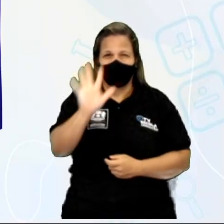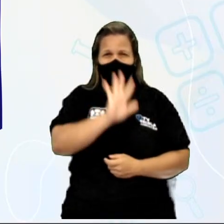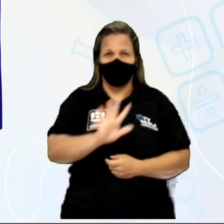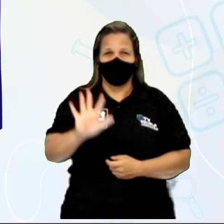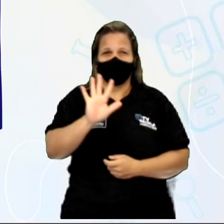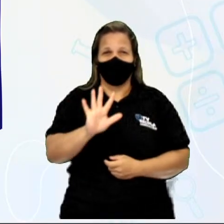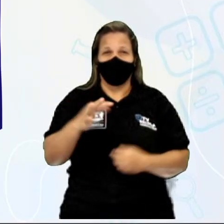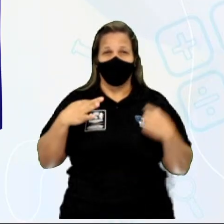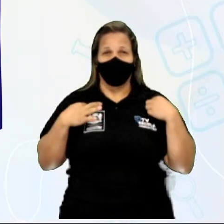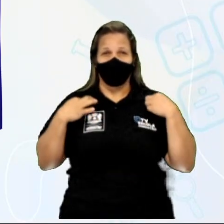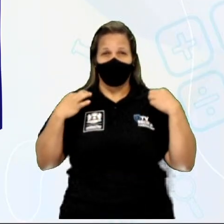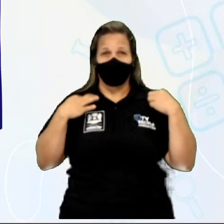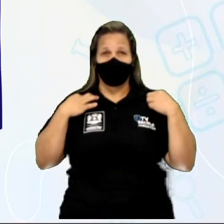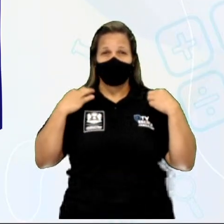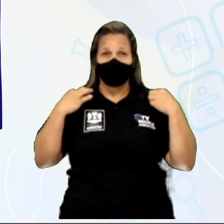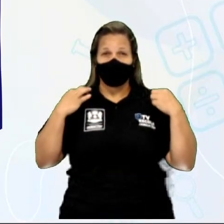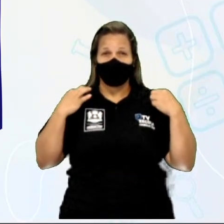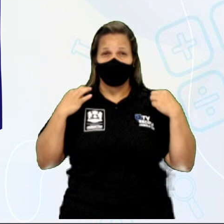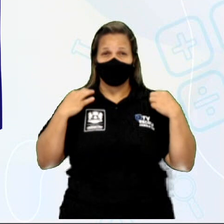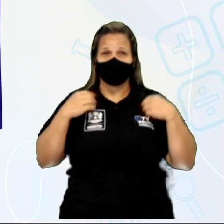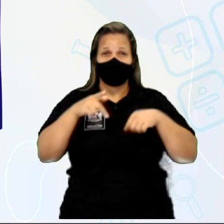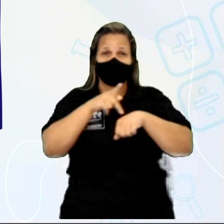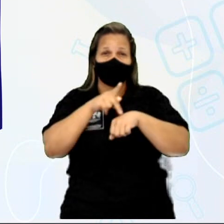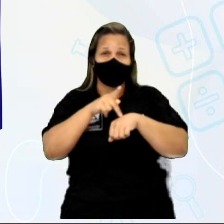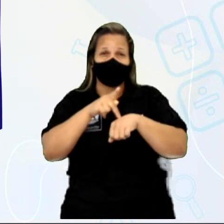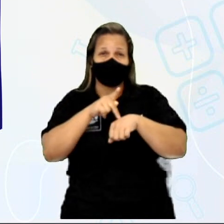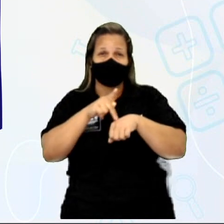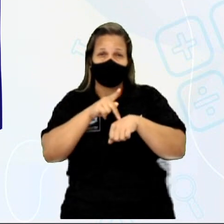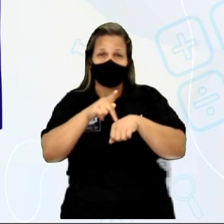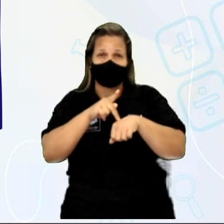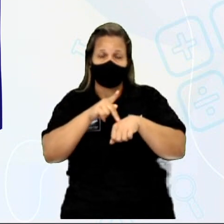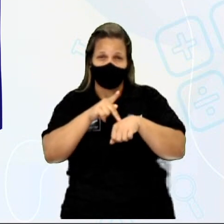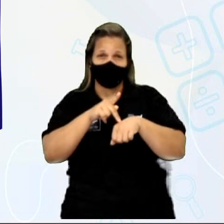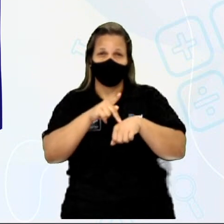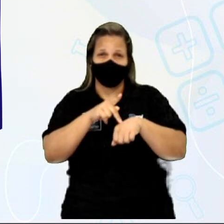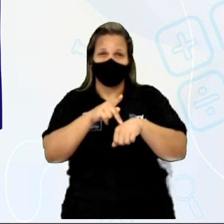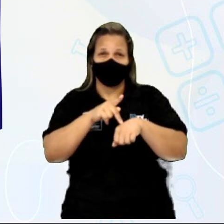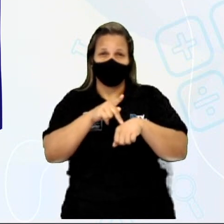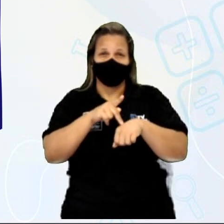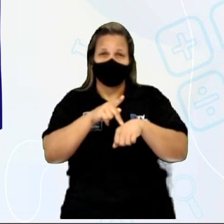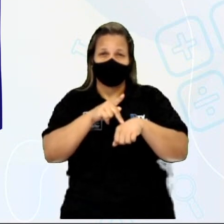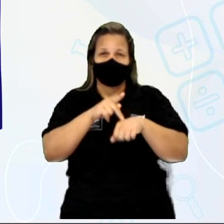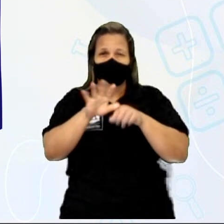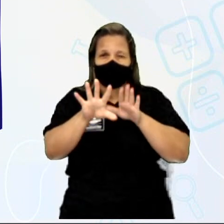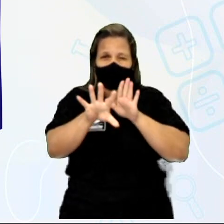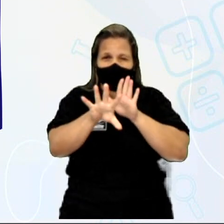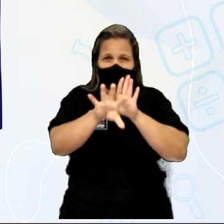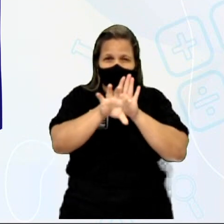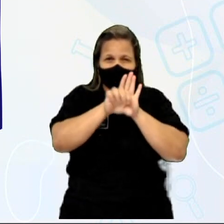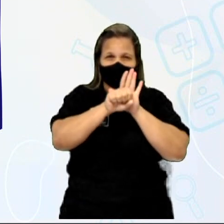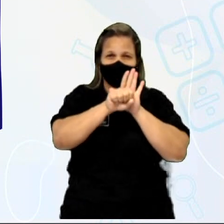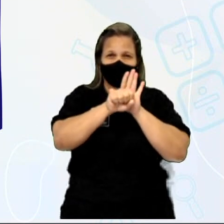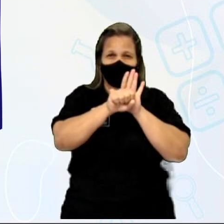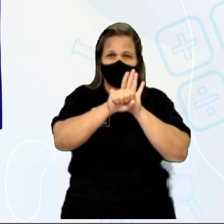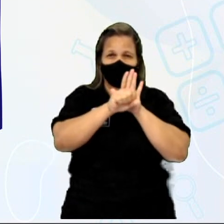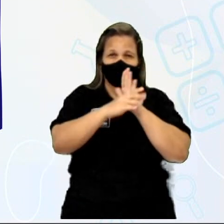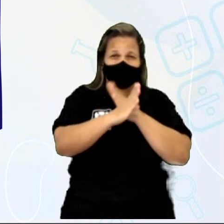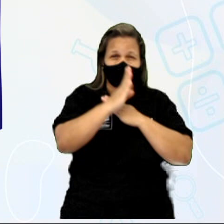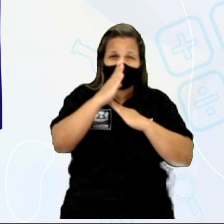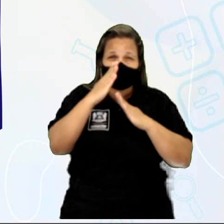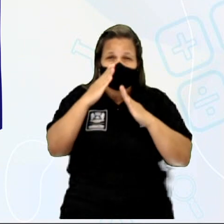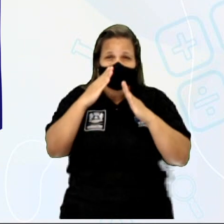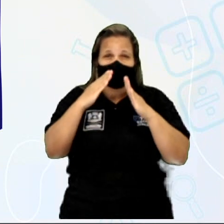pega uma camisa preta e veste, ela tem um pigmento preto que vai absorver todas as frequências de luz e não